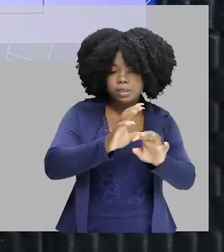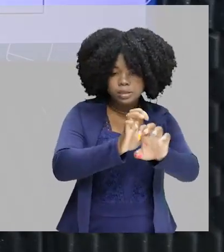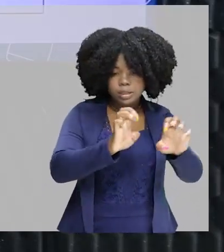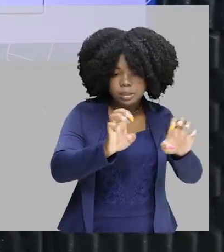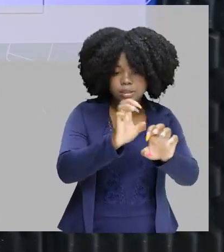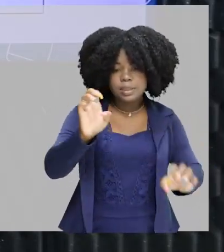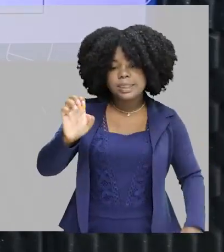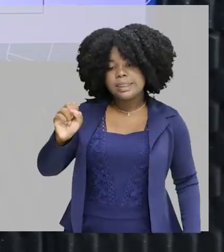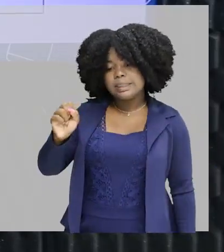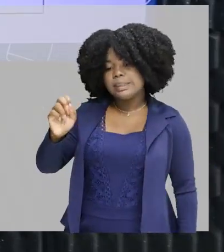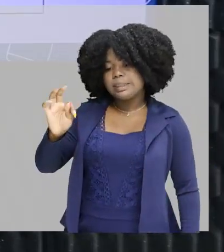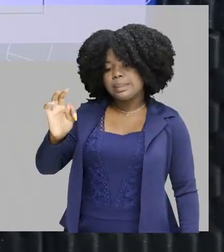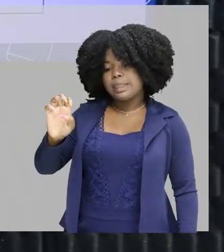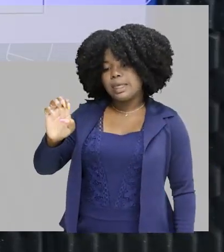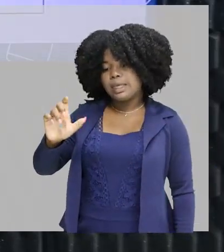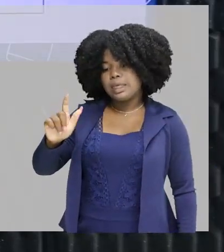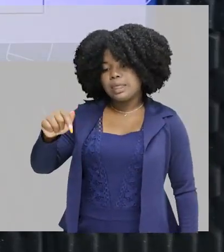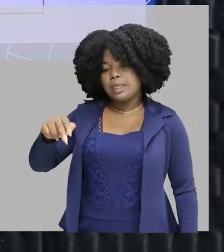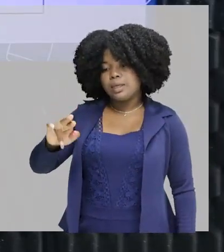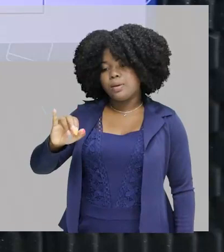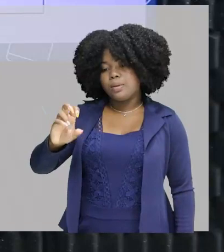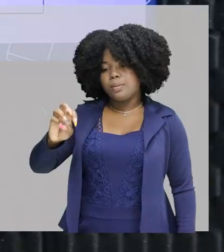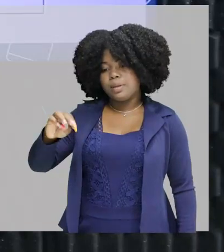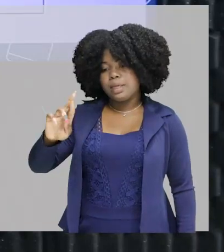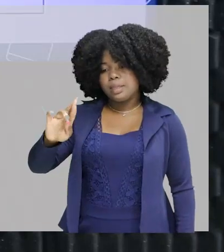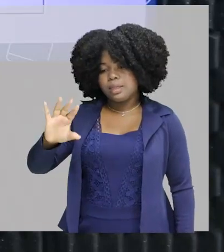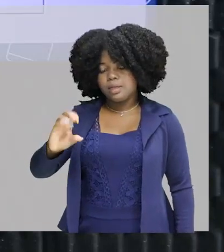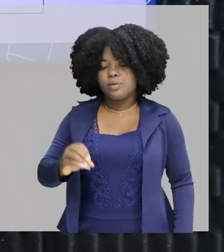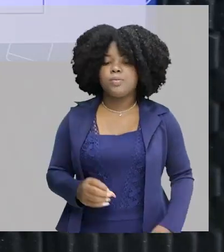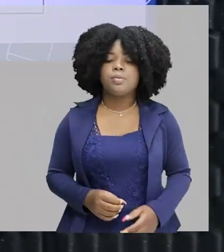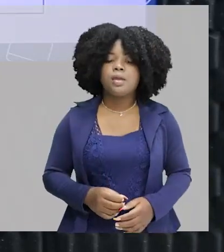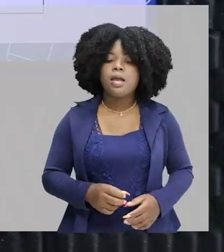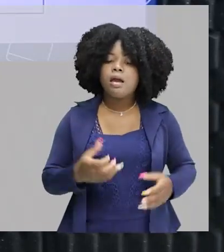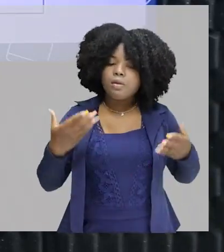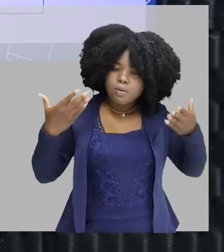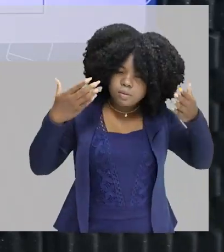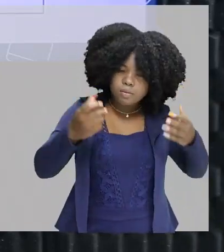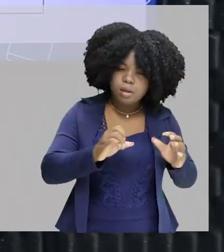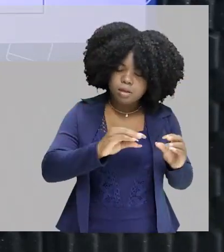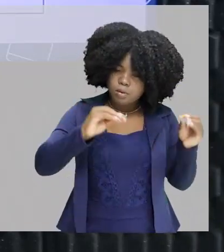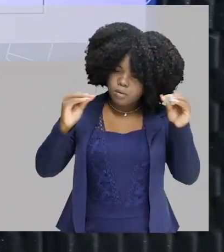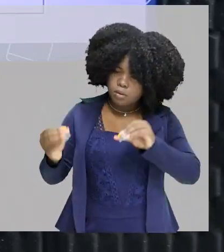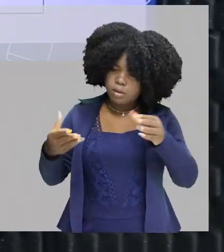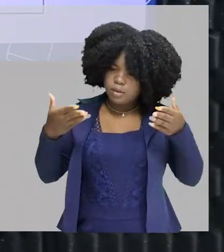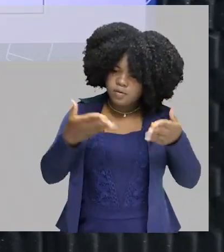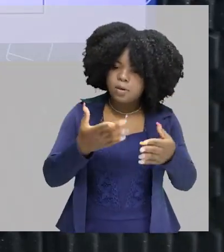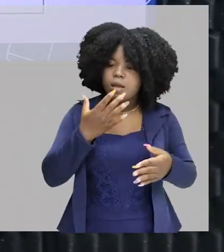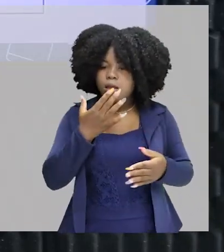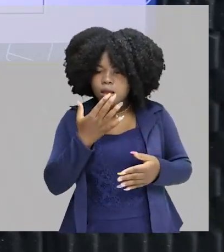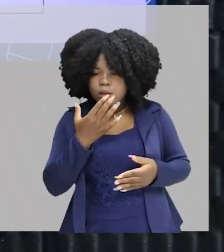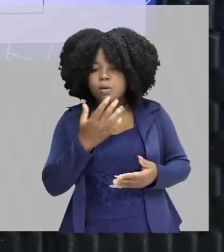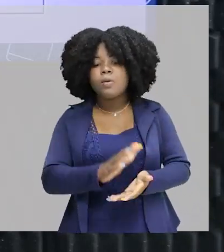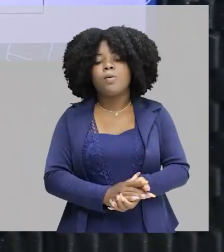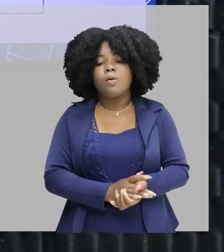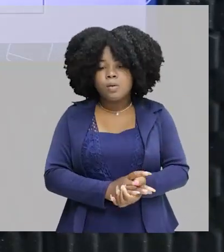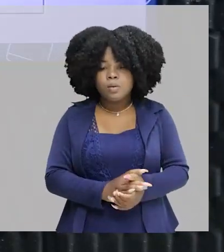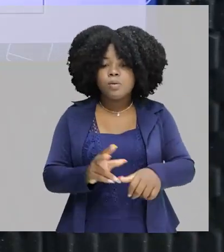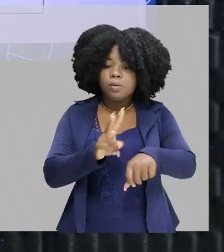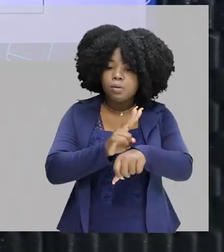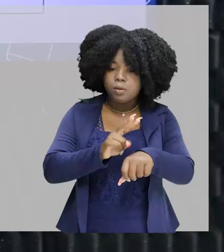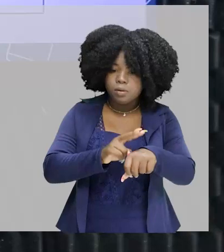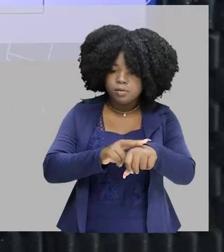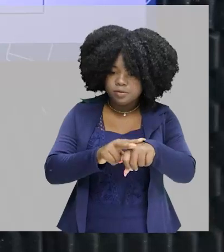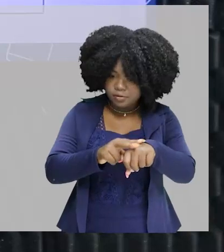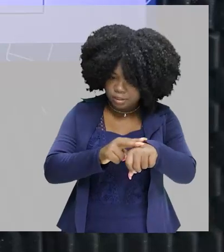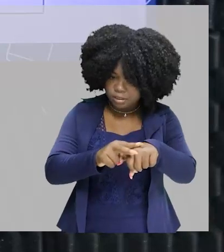destaquei algumas cores. Olha só, o que está em verde, turminha, eu posso dizer que são os dados do problema.